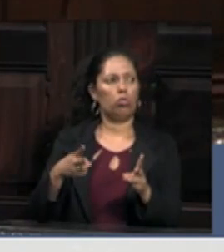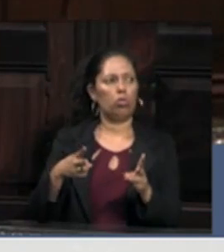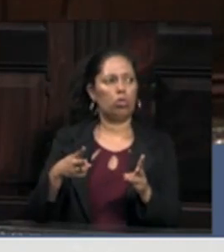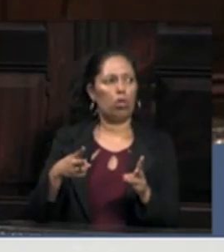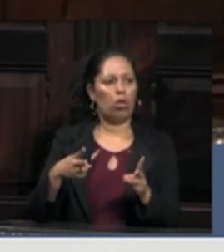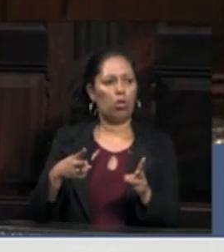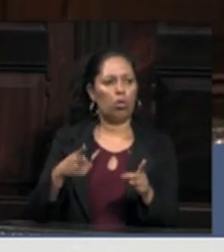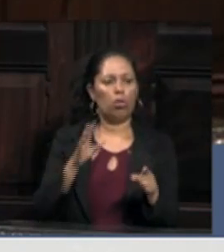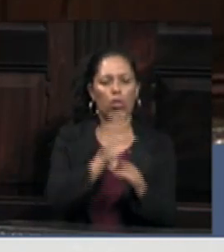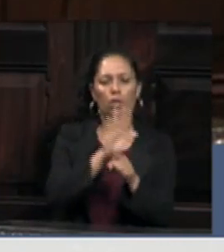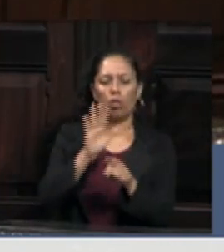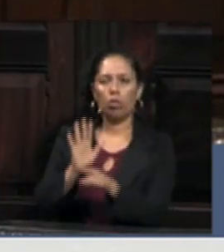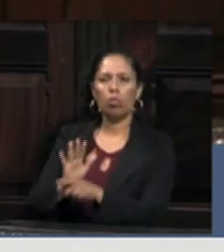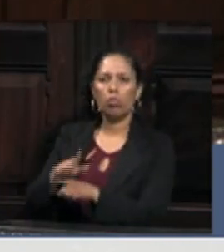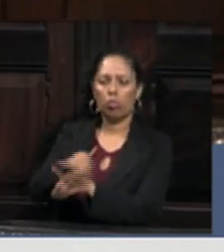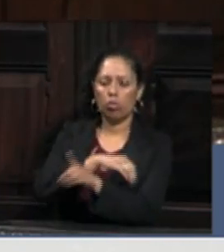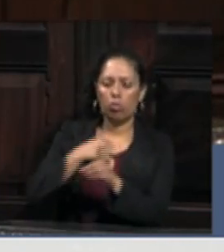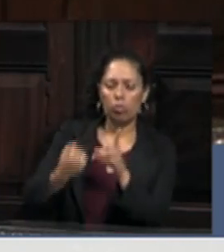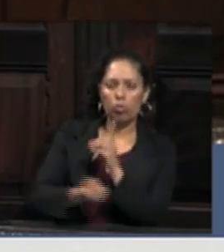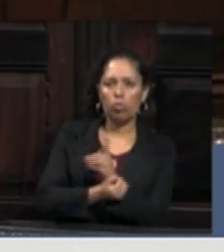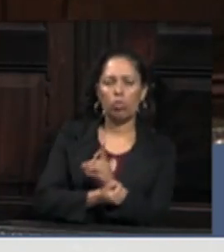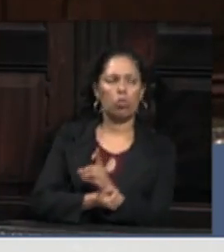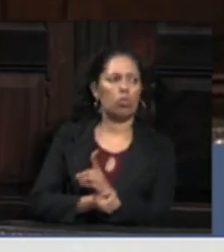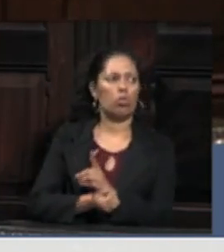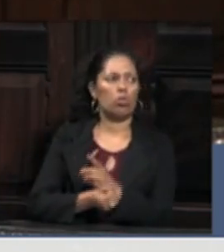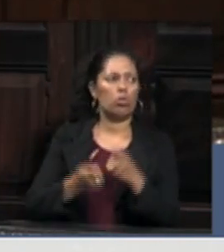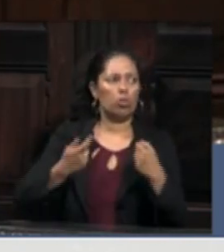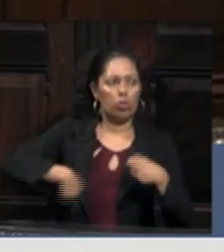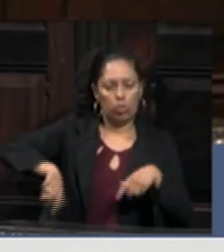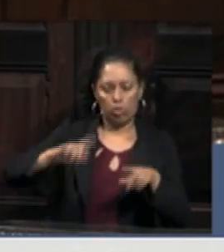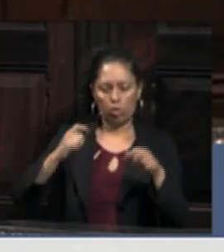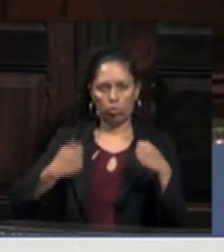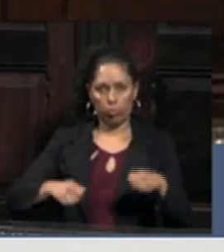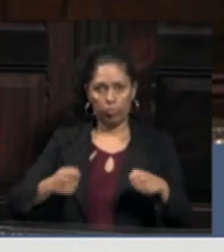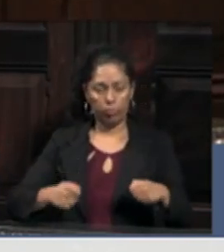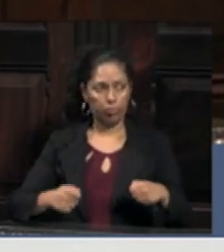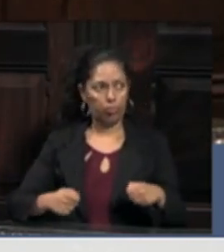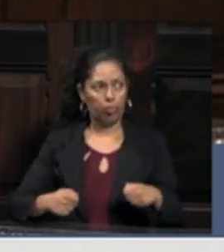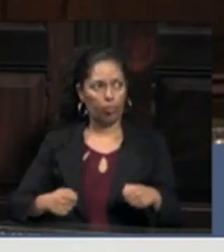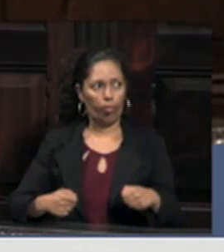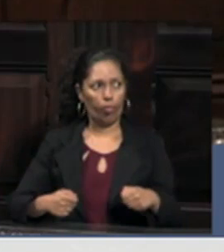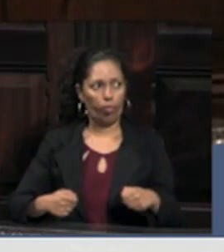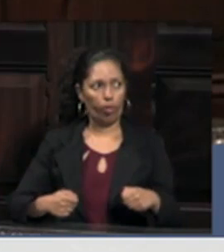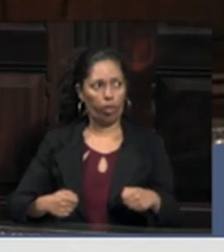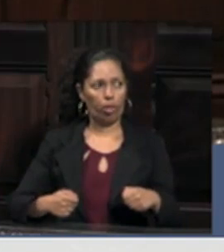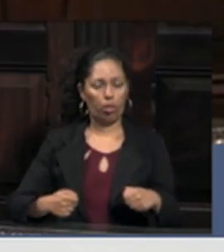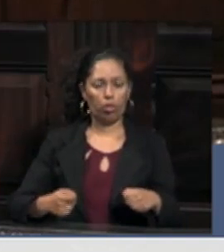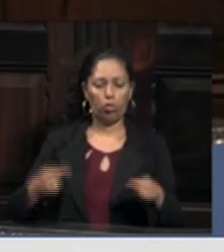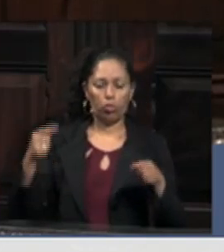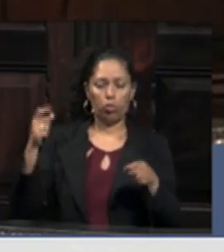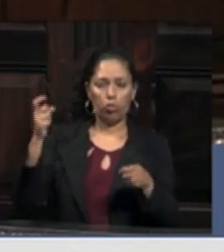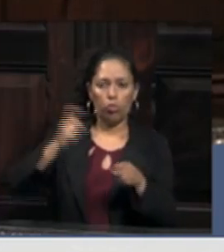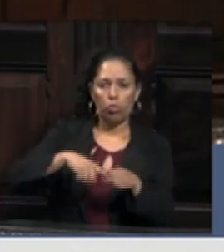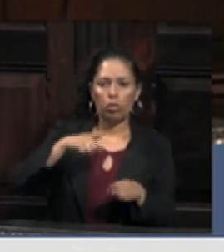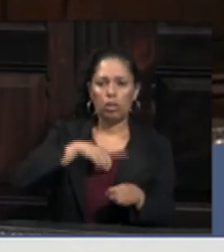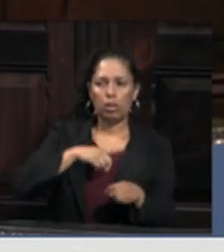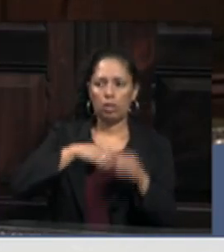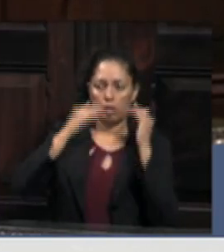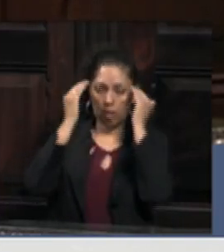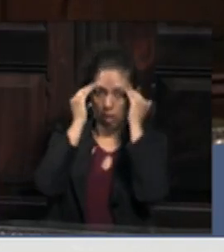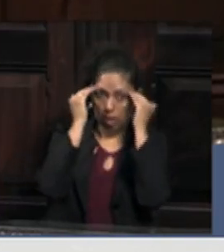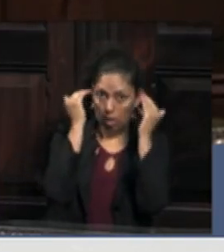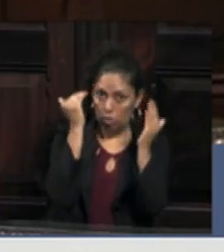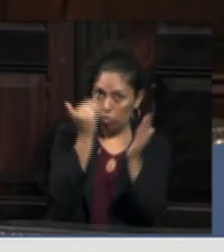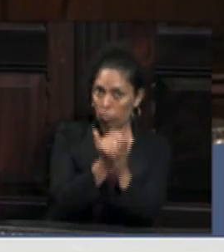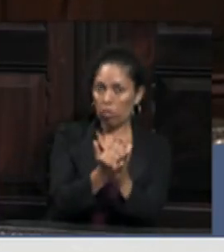de programas sociais estratégicos. Nós temos que retomar o respeito ao mínimo